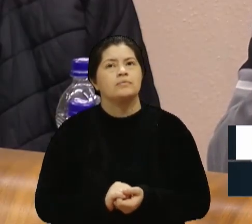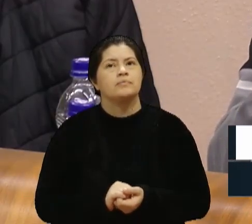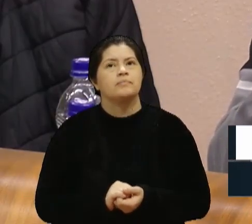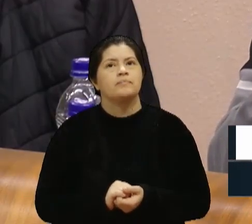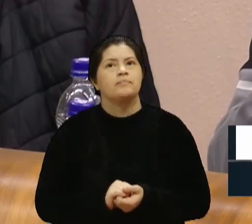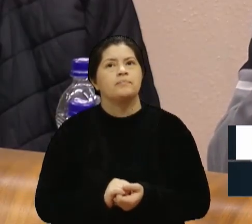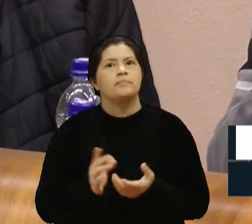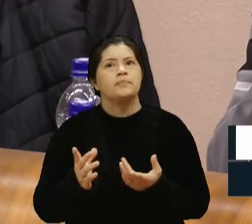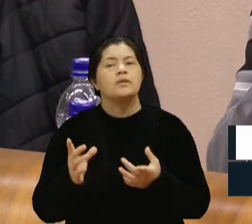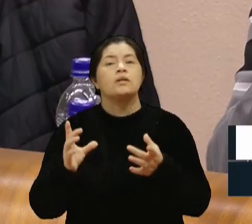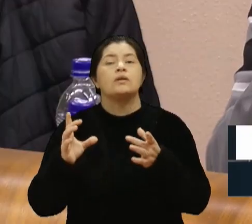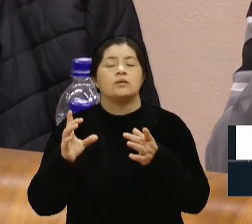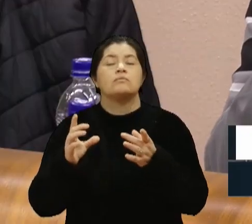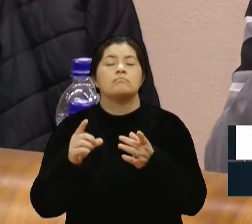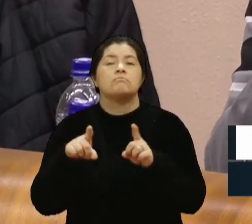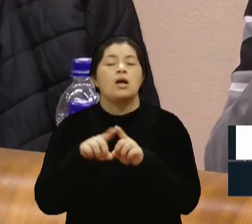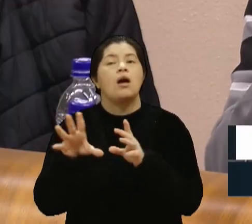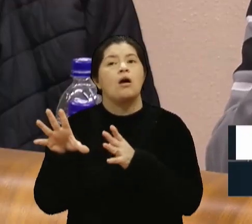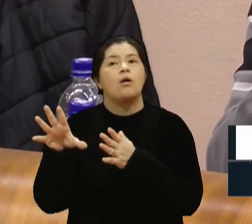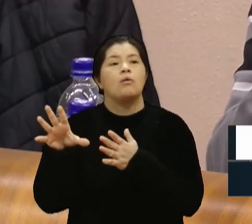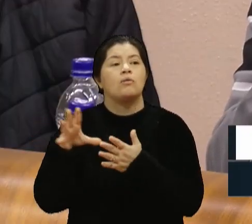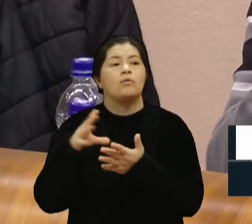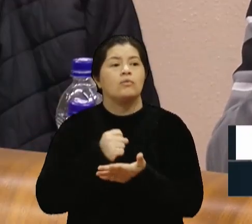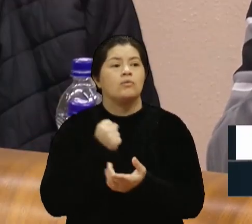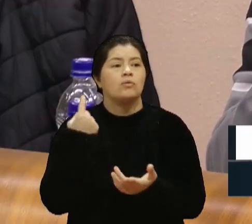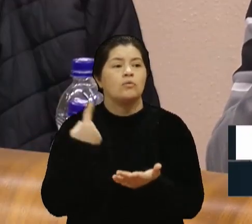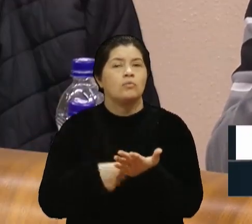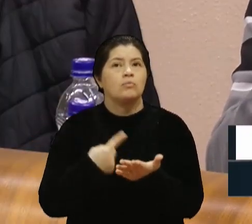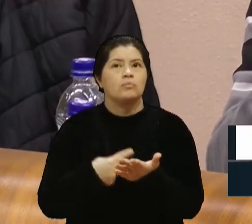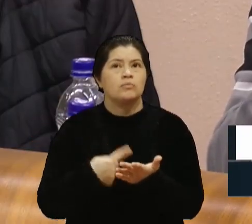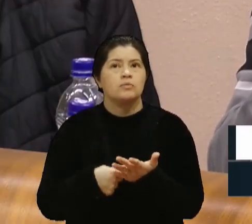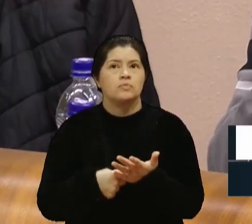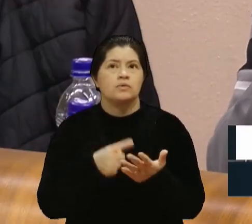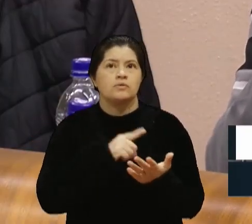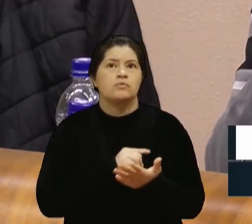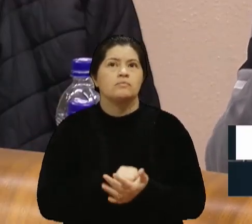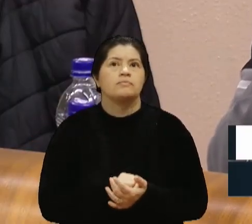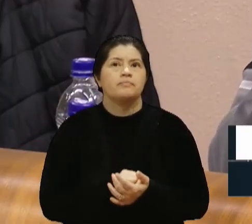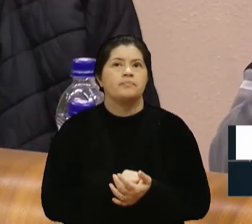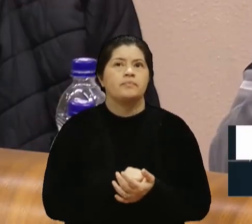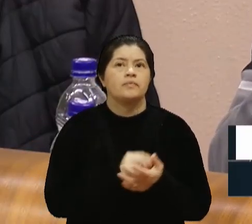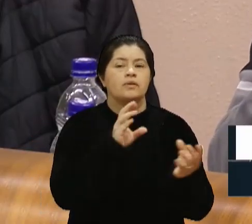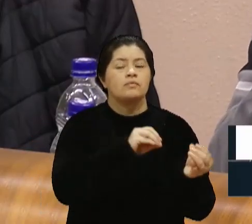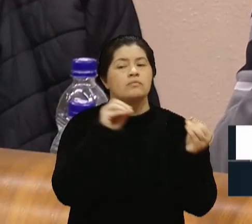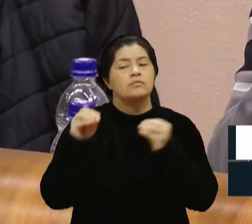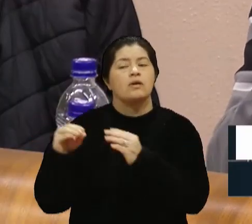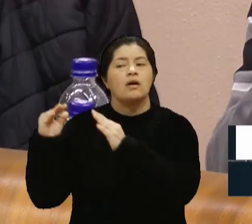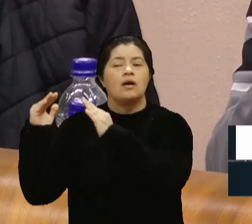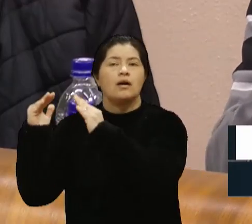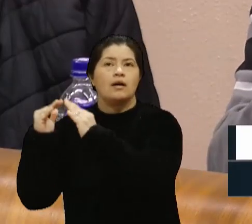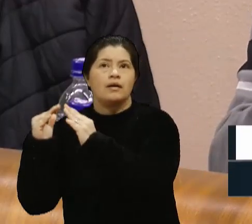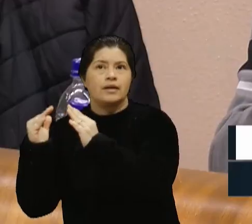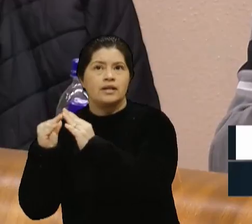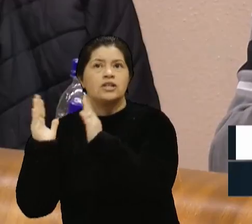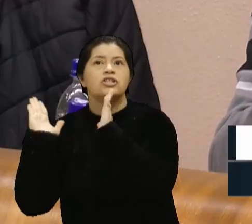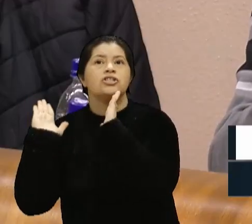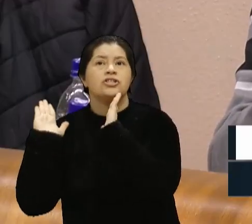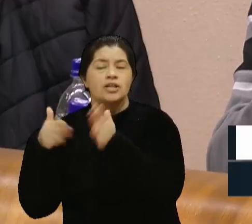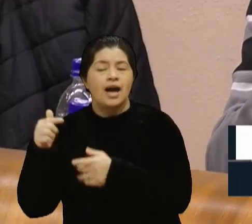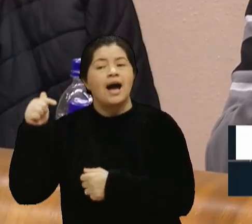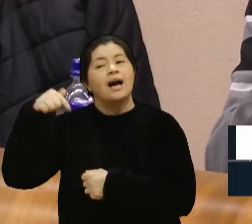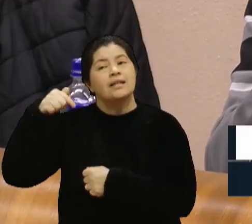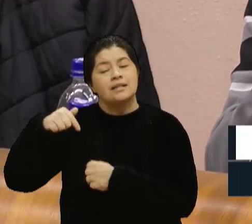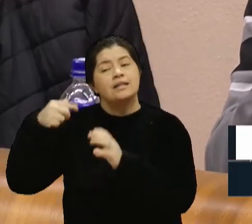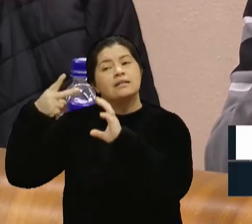tinha quando eu assumi o ano passado, de tirar da gaveta a lei do SUAS municipal e encaminhar para essa casa. E ela já está aqui nessa